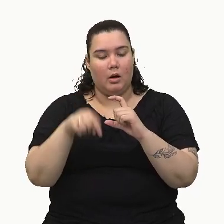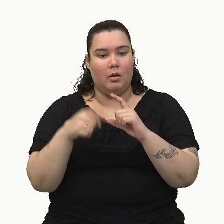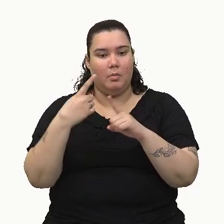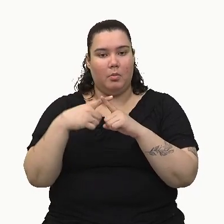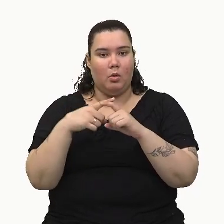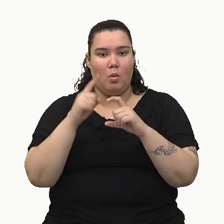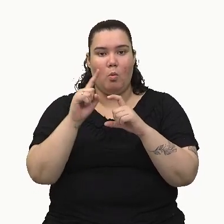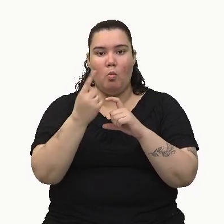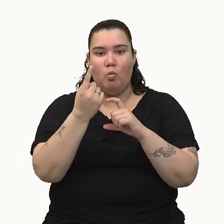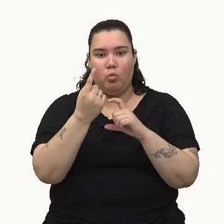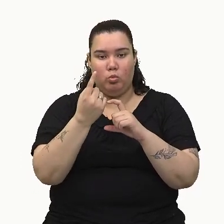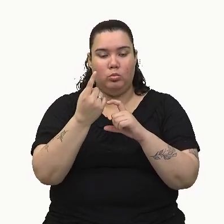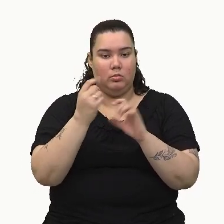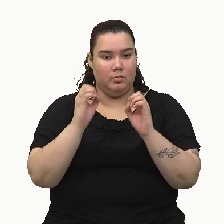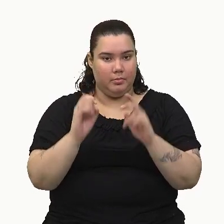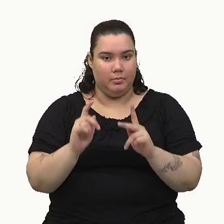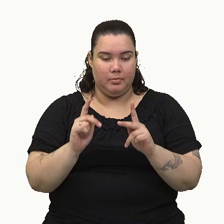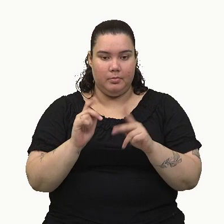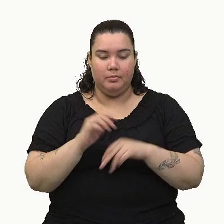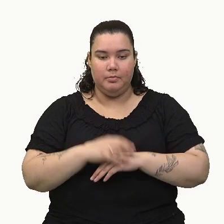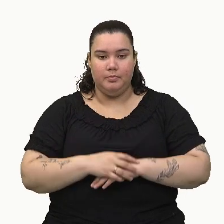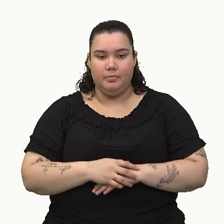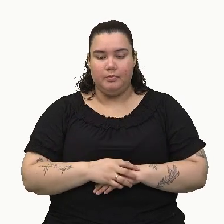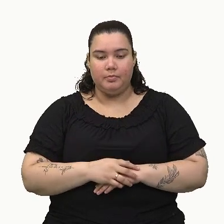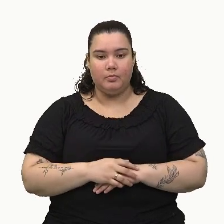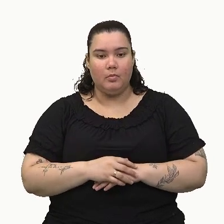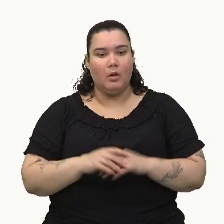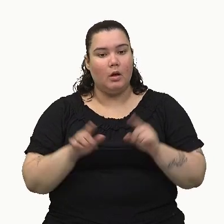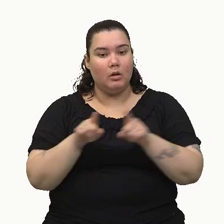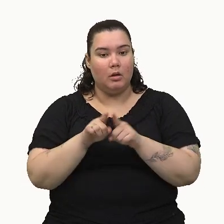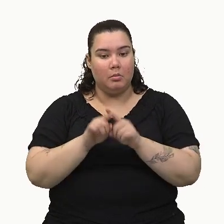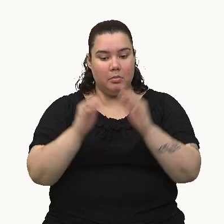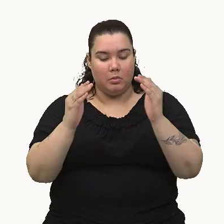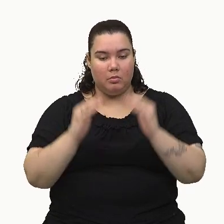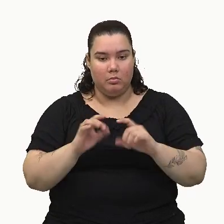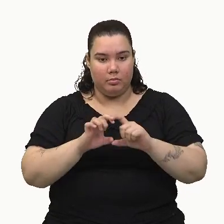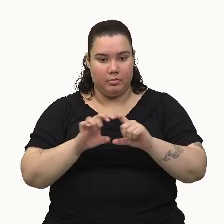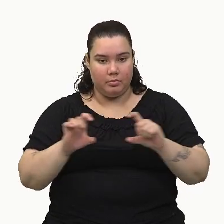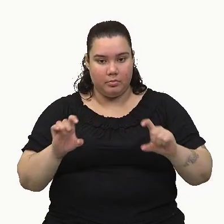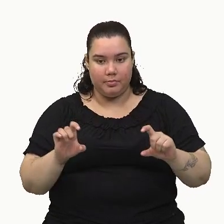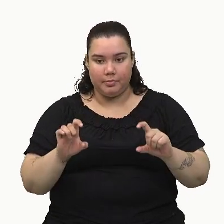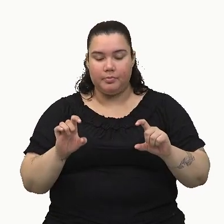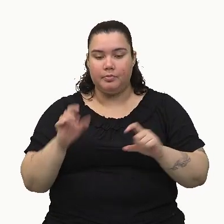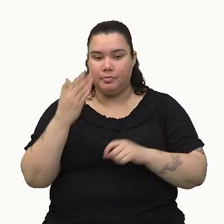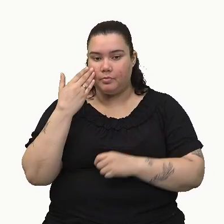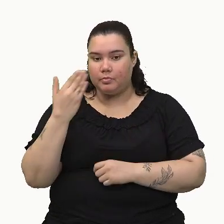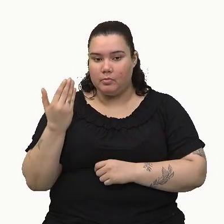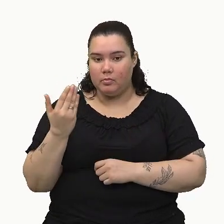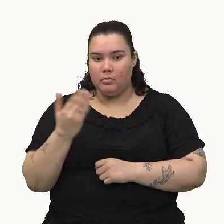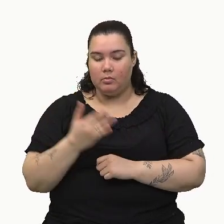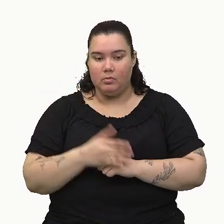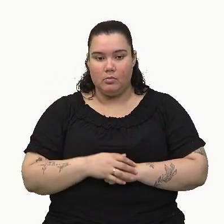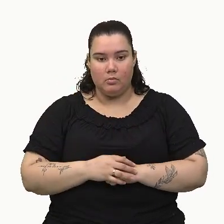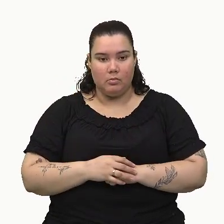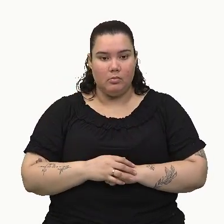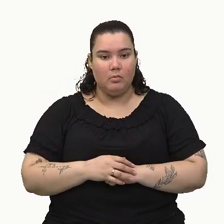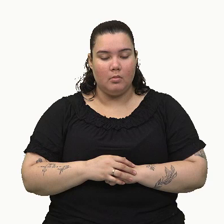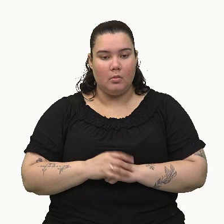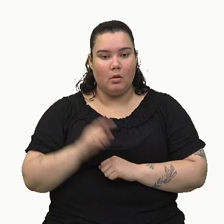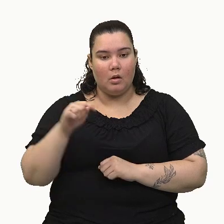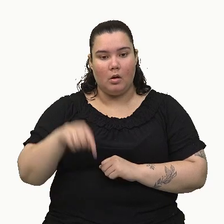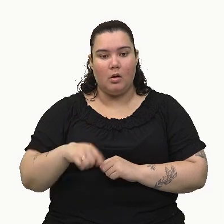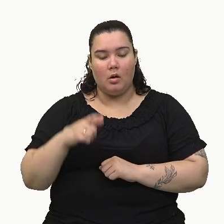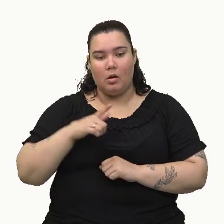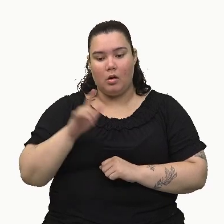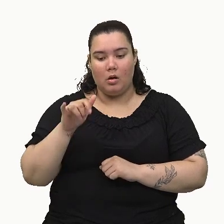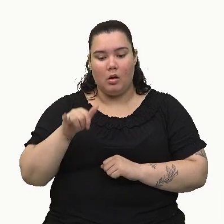vale 1, tá bom? E a mesma coisa acontece aqui embaixo, ó. Então, aqui embaixo nós temos a